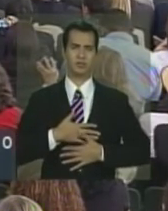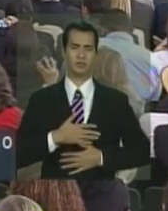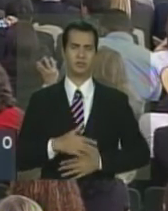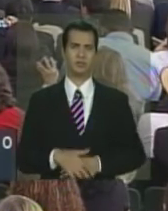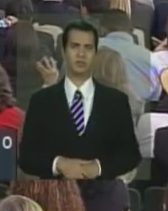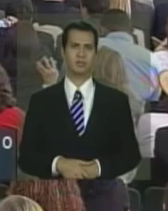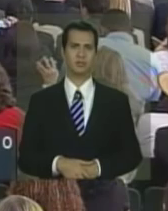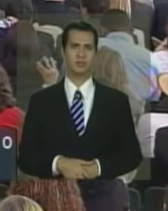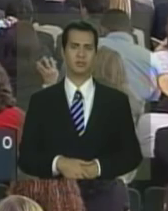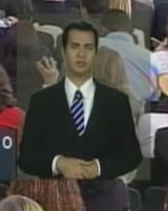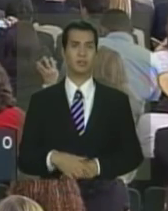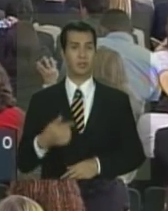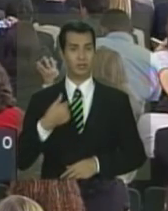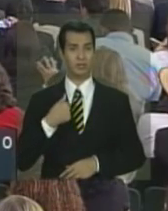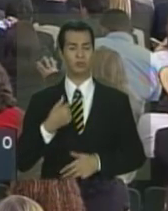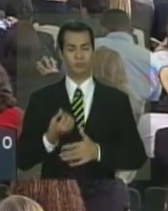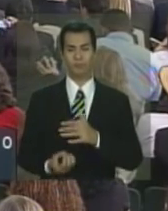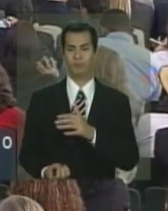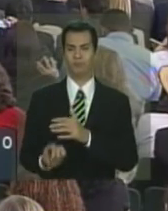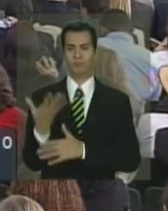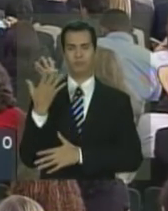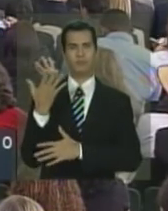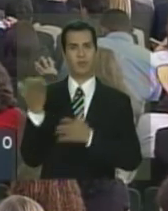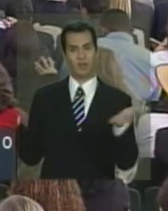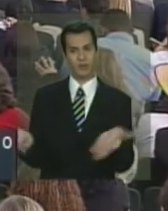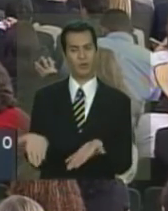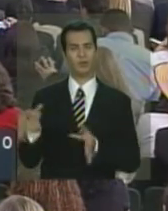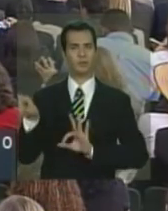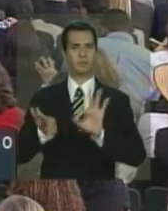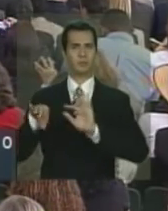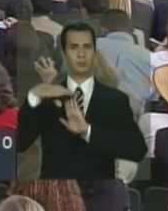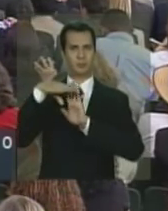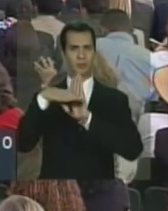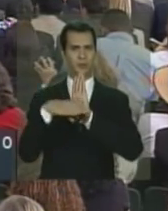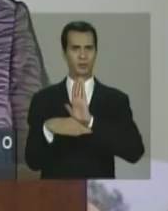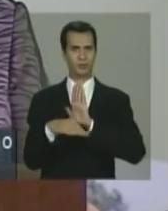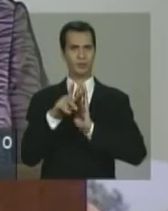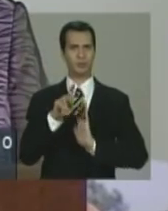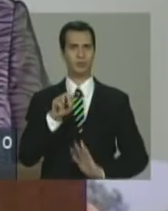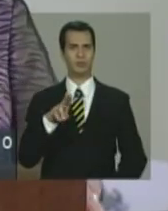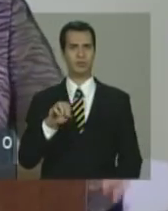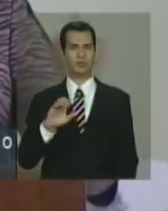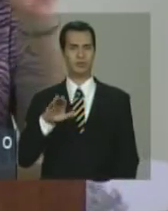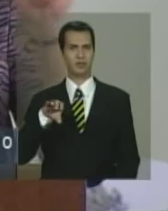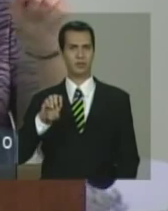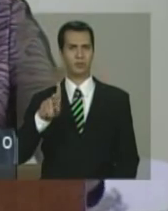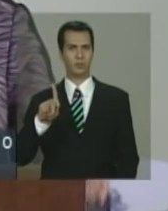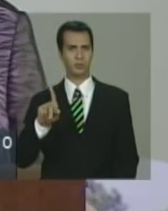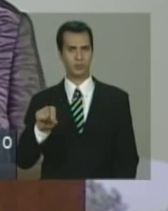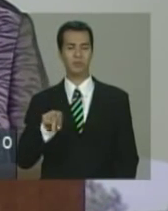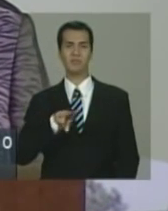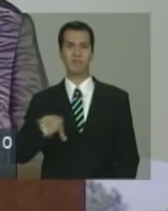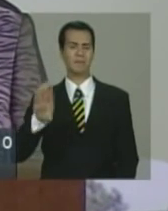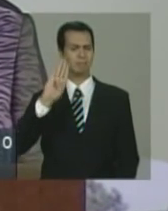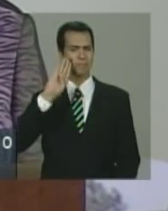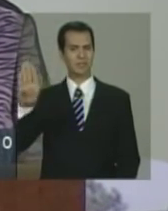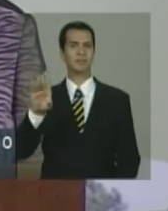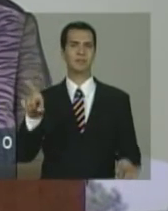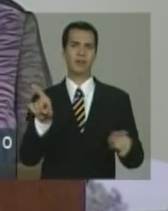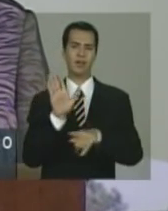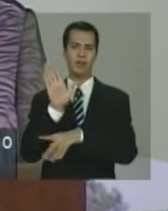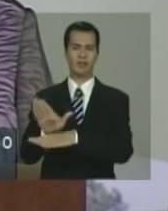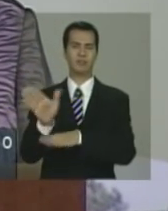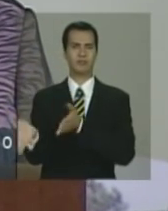aplicar, implementar um programa que vai levar, sobretudo, a população jovem desse